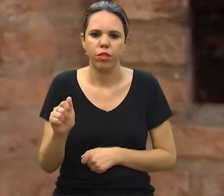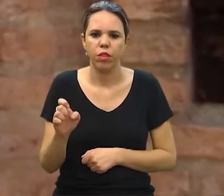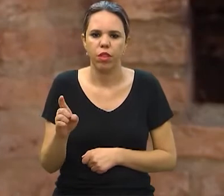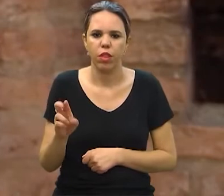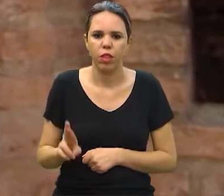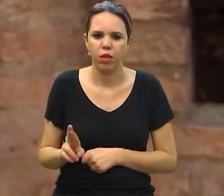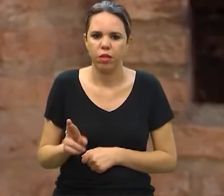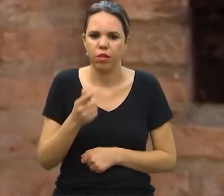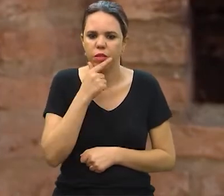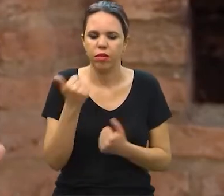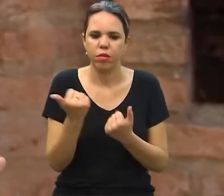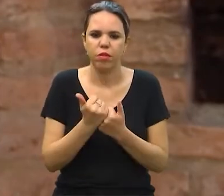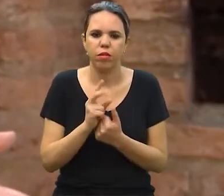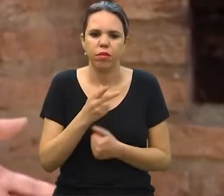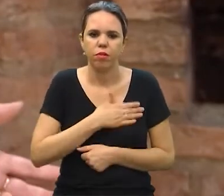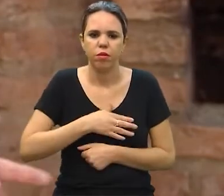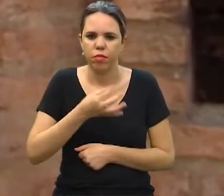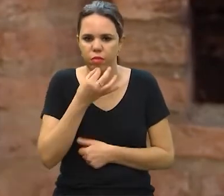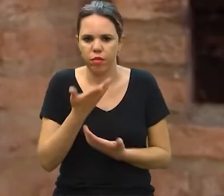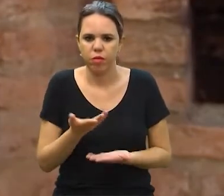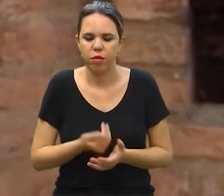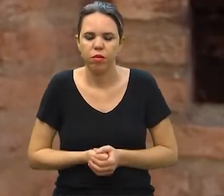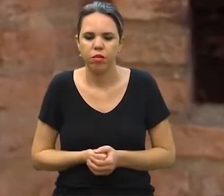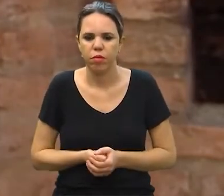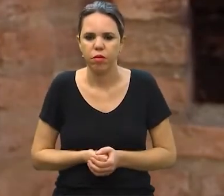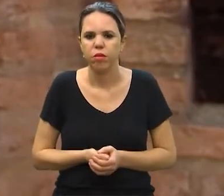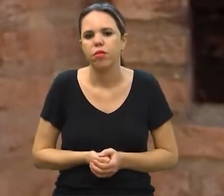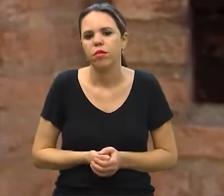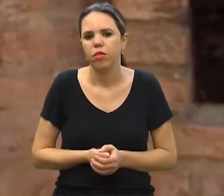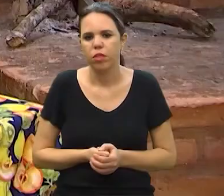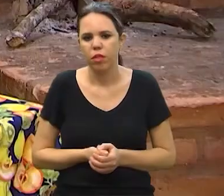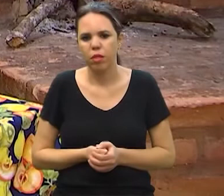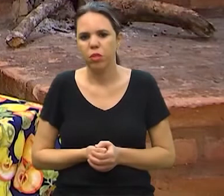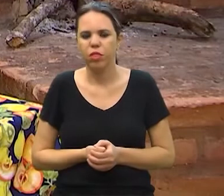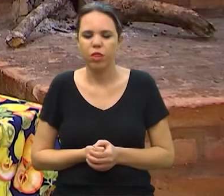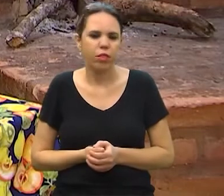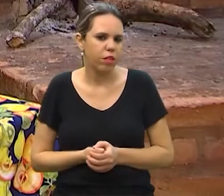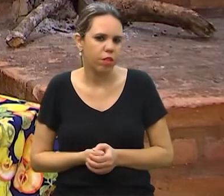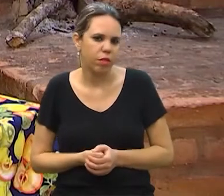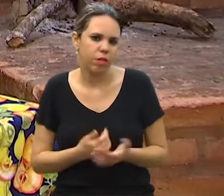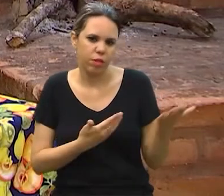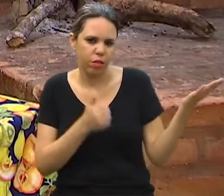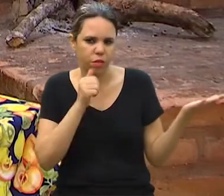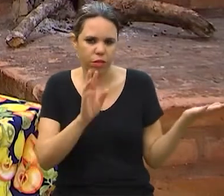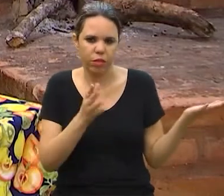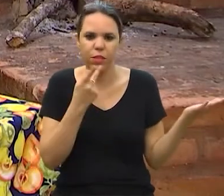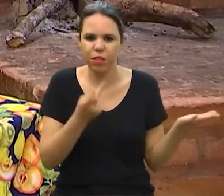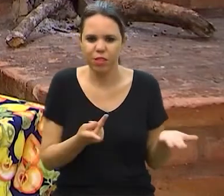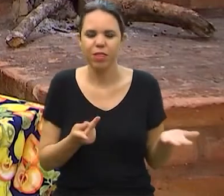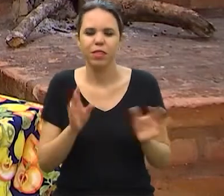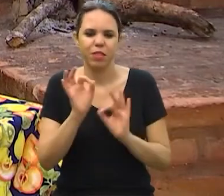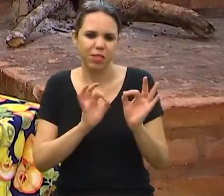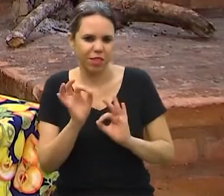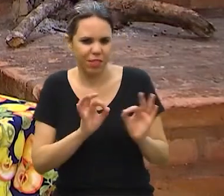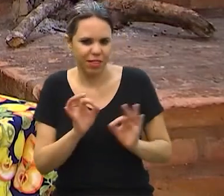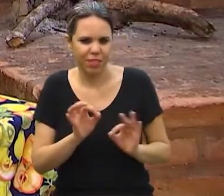colocar cheddar, dá para colocar. Para quem gosta, né? É também uma alternativa. A Alessandra já falou aqui do modo